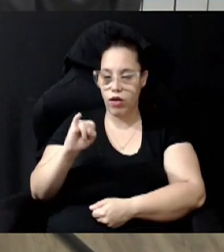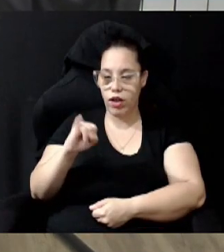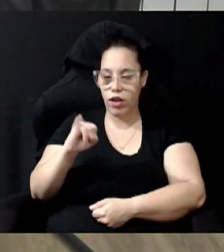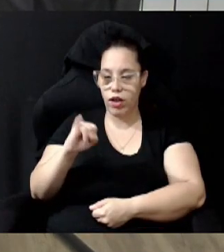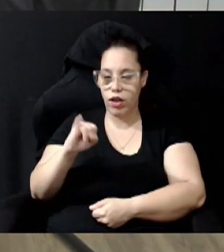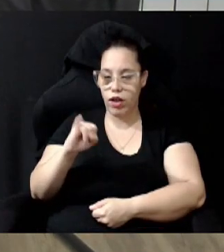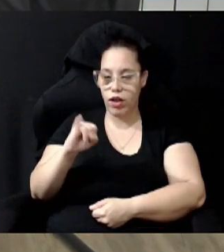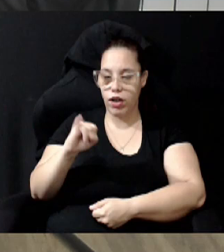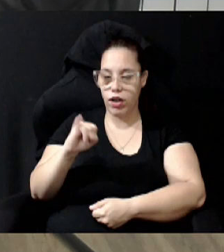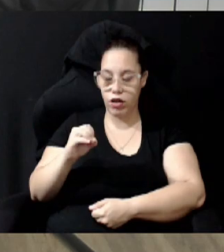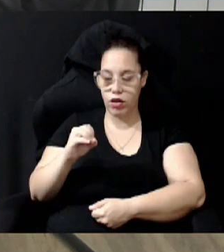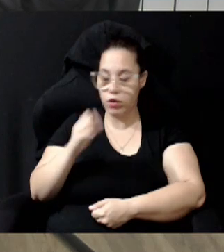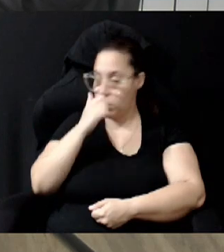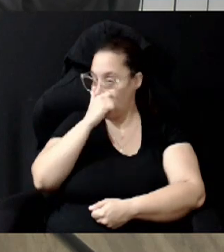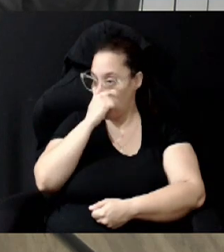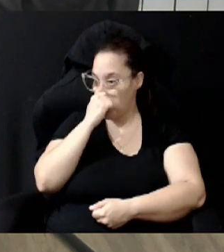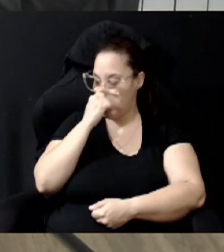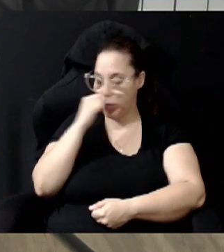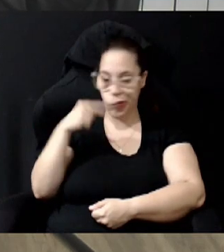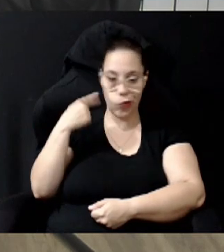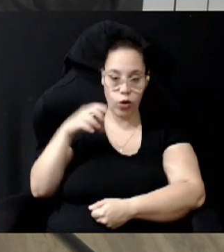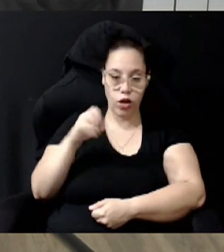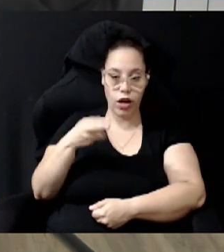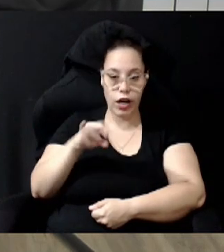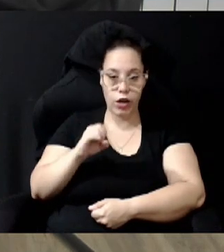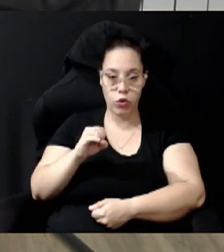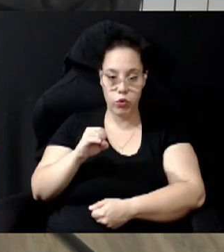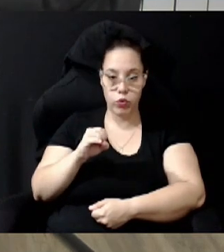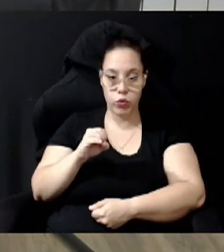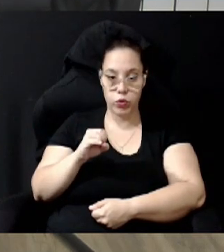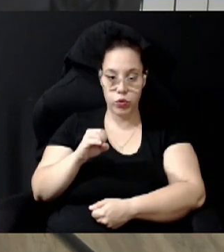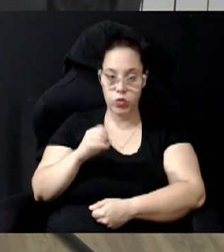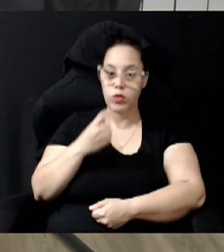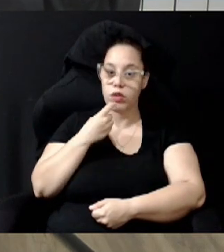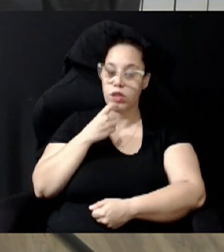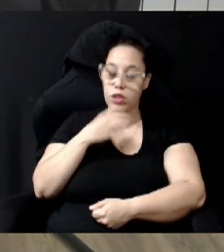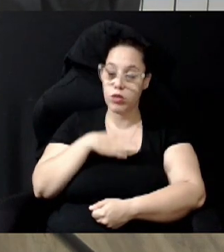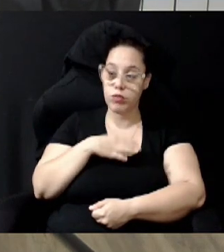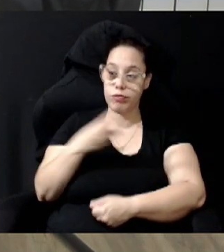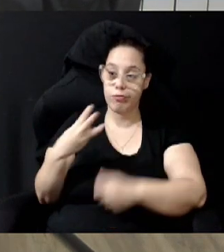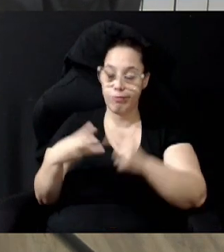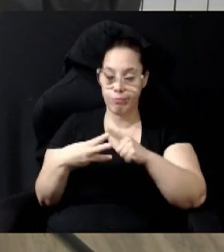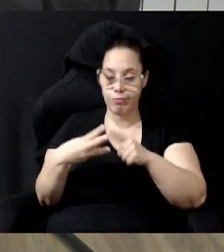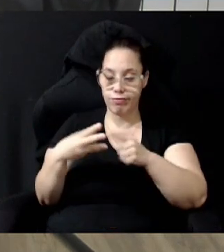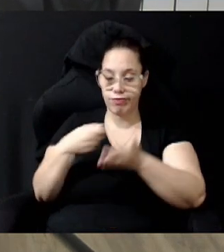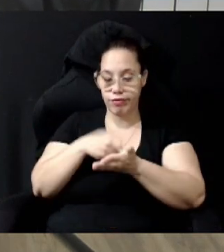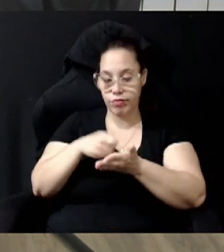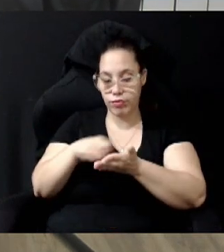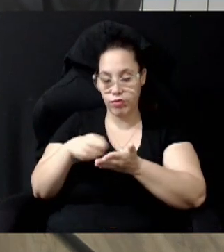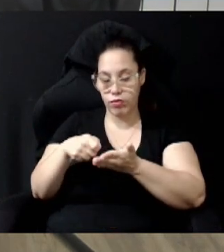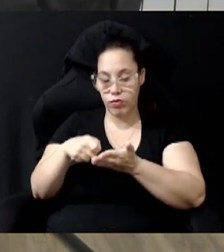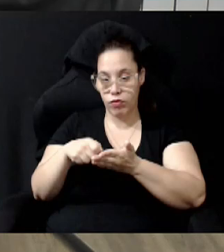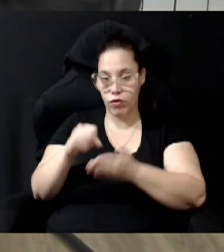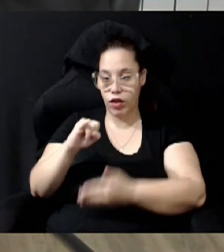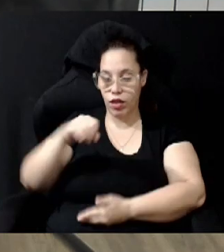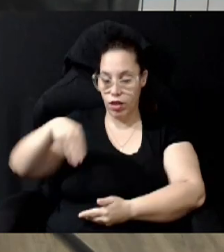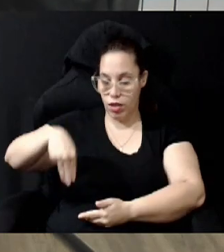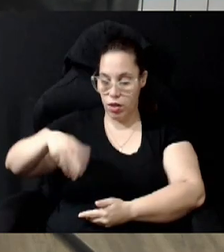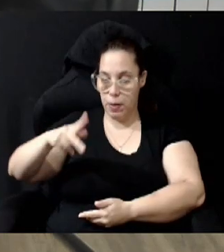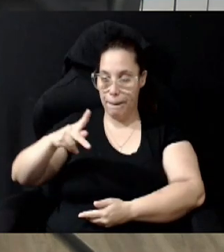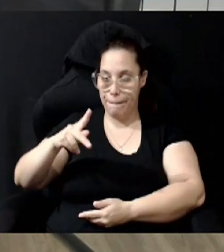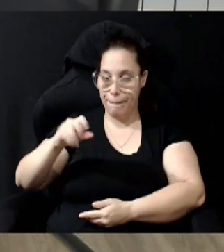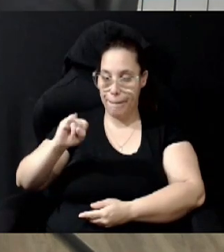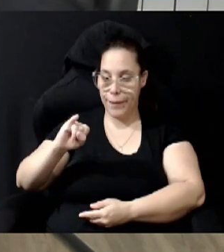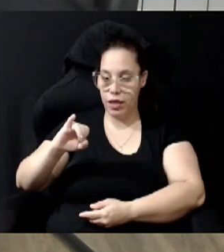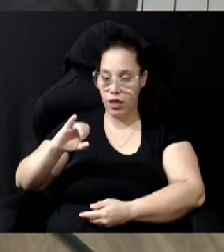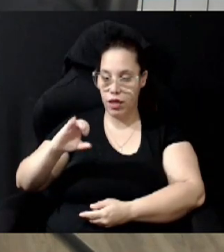Carlão, Flávio Henrique da Costa Pereira. Né? Que os três assinaram a petição do impeachment. E aconteceu o que